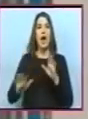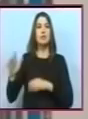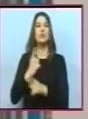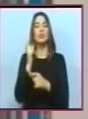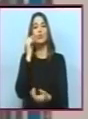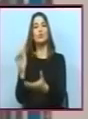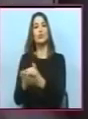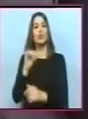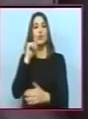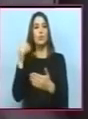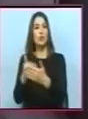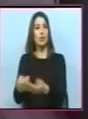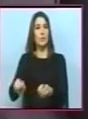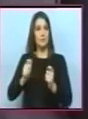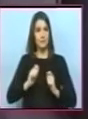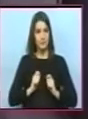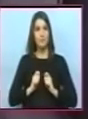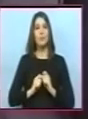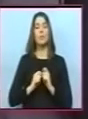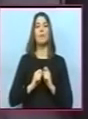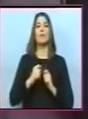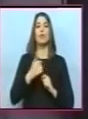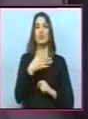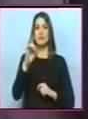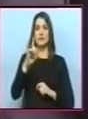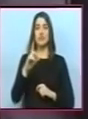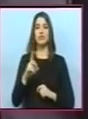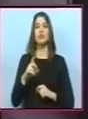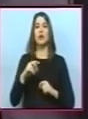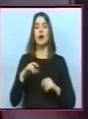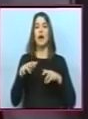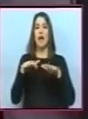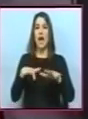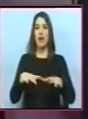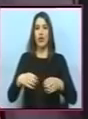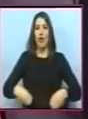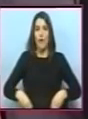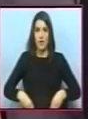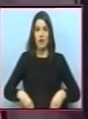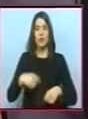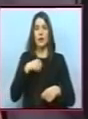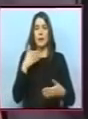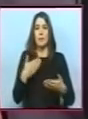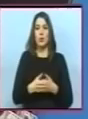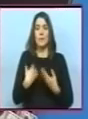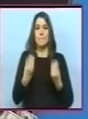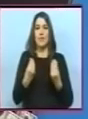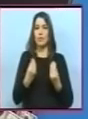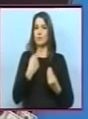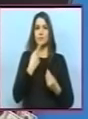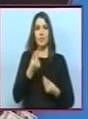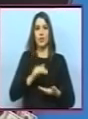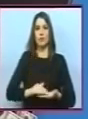Em 2006, Nina viu-lhe diagnosticado um cancro no ovário. Com medo de morrer, Nina deixou todo o dinheiro a